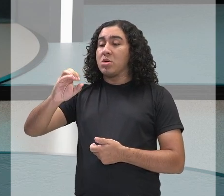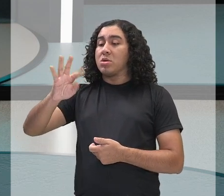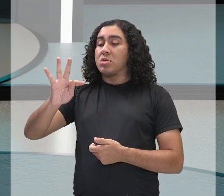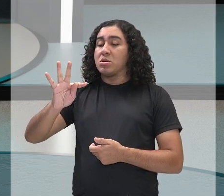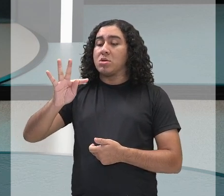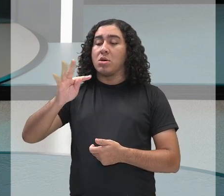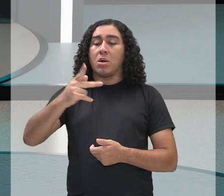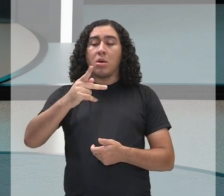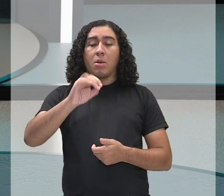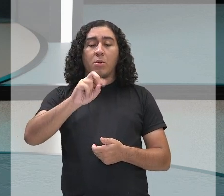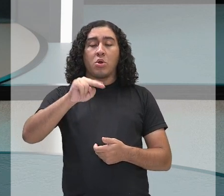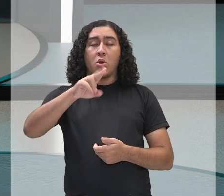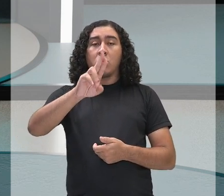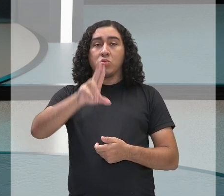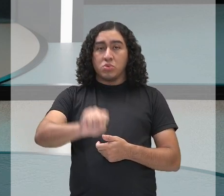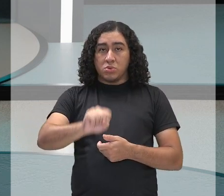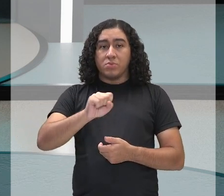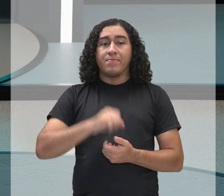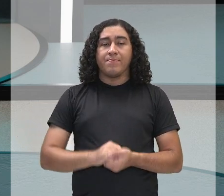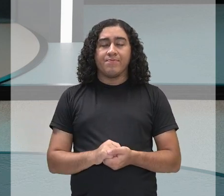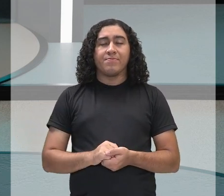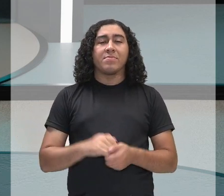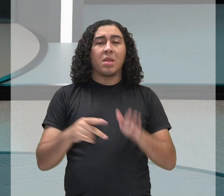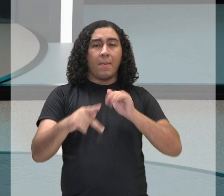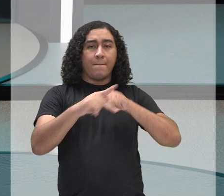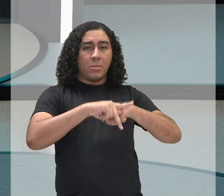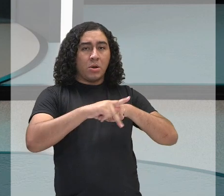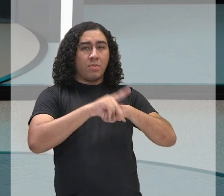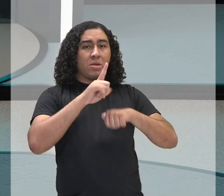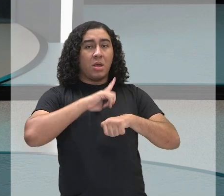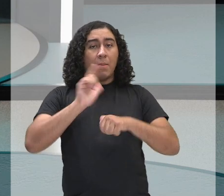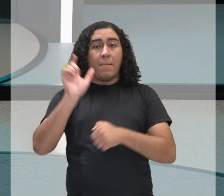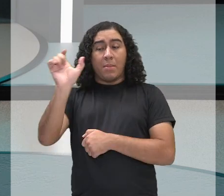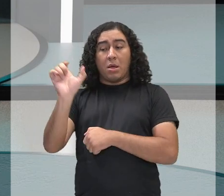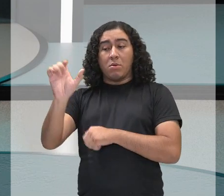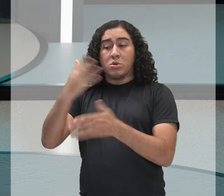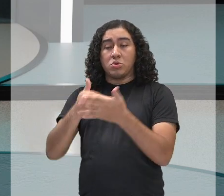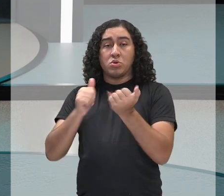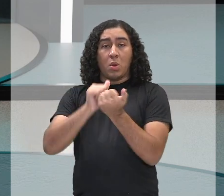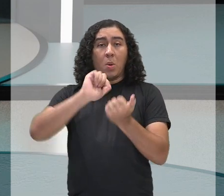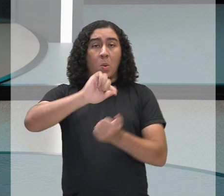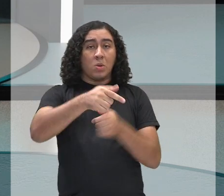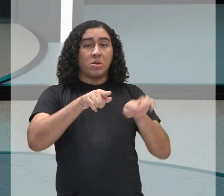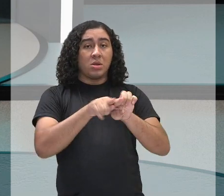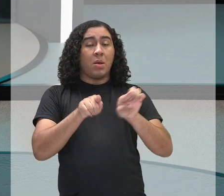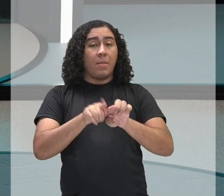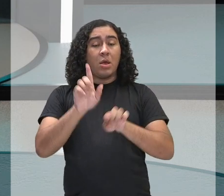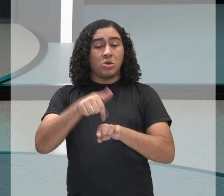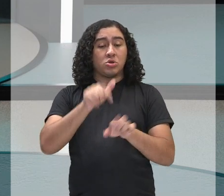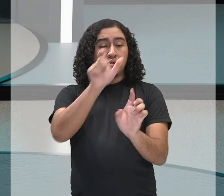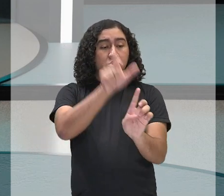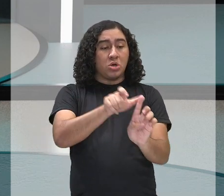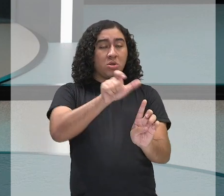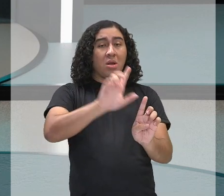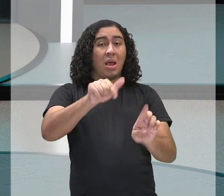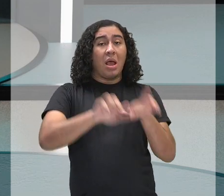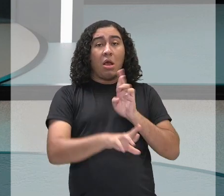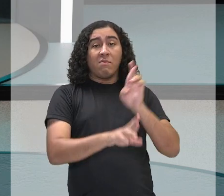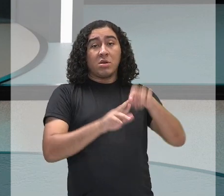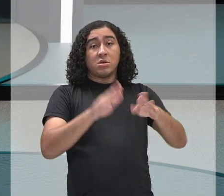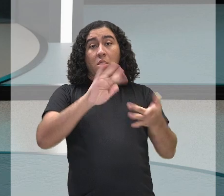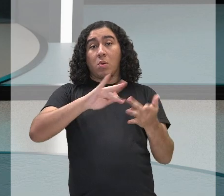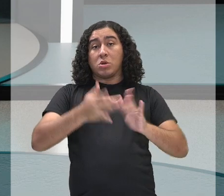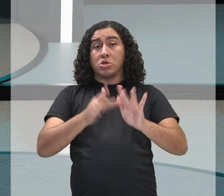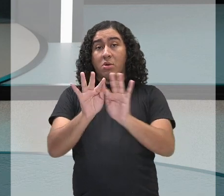sujeito? Então, pronome é aquela palavrinha que eu substituo uma outra, e sujeito é de quem eu falo ou daquilo que eu falo dentro de um